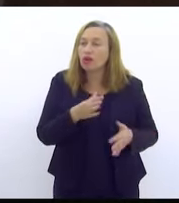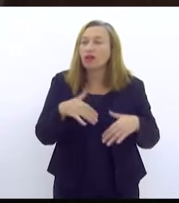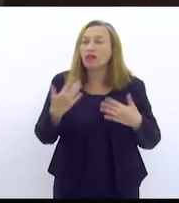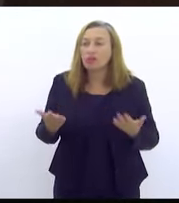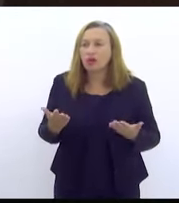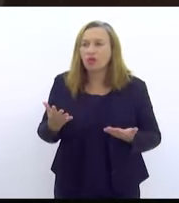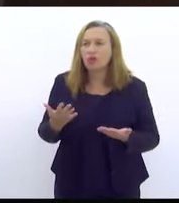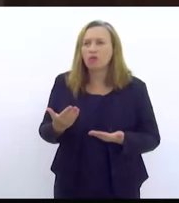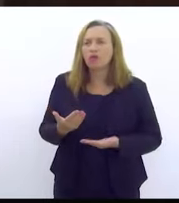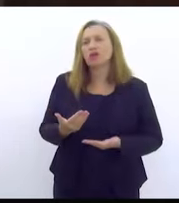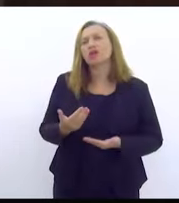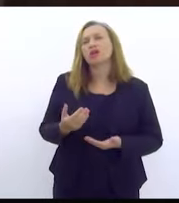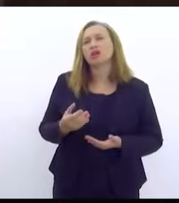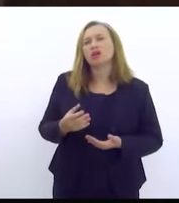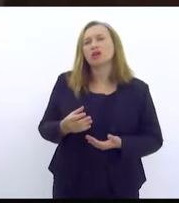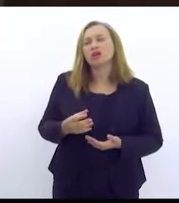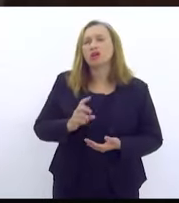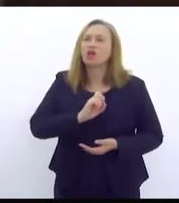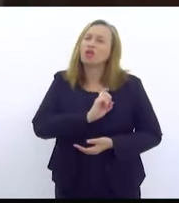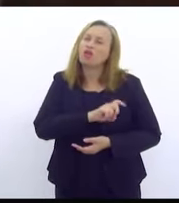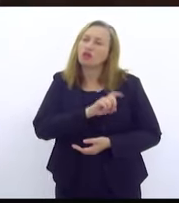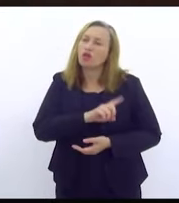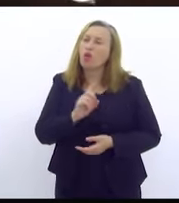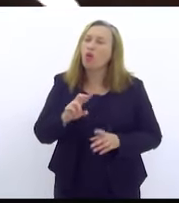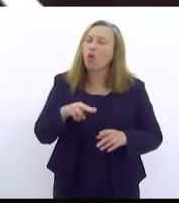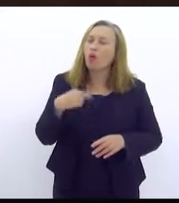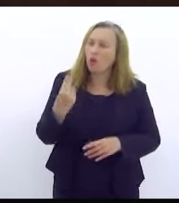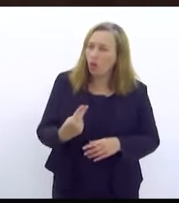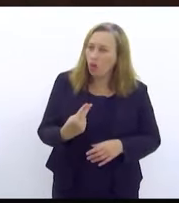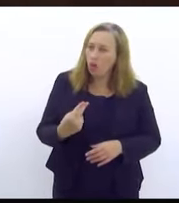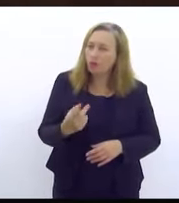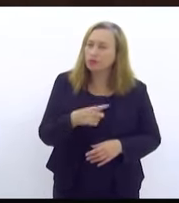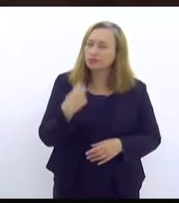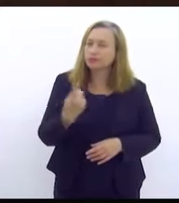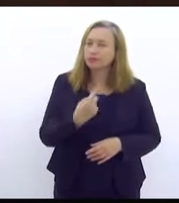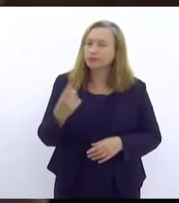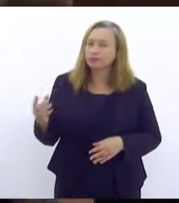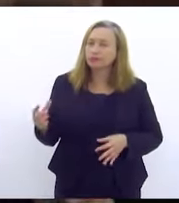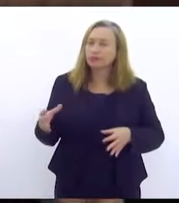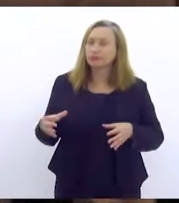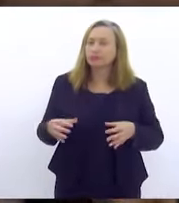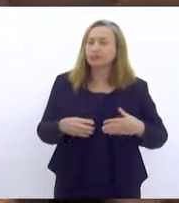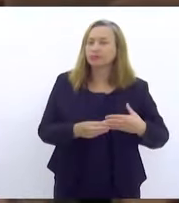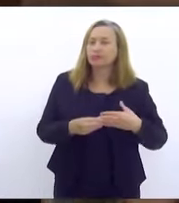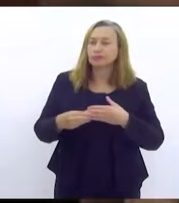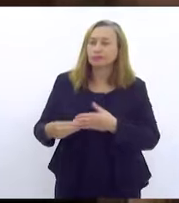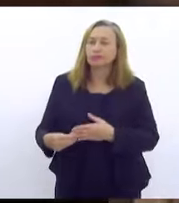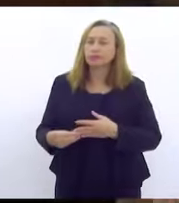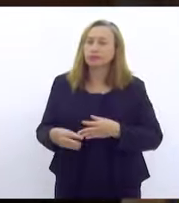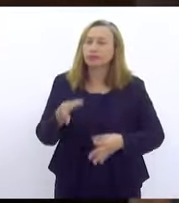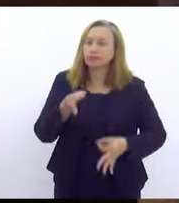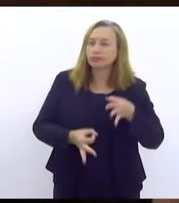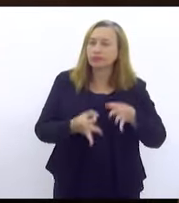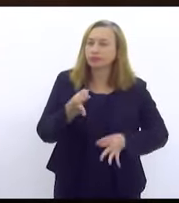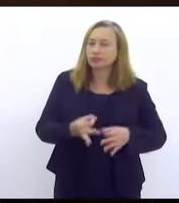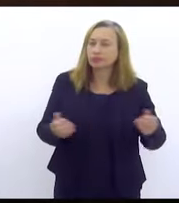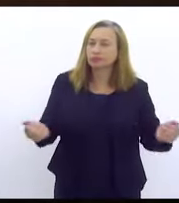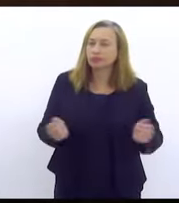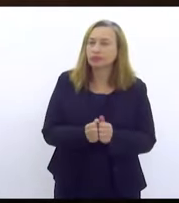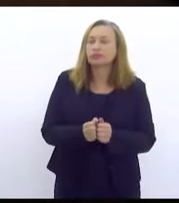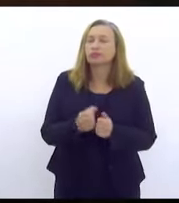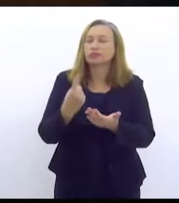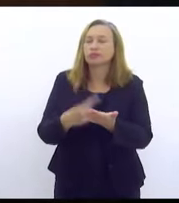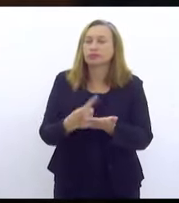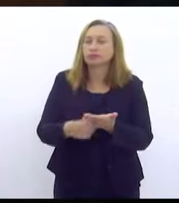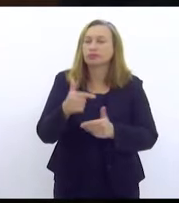Quer dizer, uma verdadeira covardia. Ou a gente traz o judiciário para dentro do jogo e que a gente trabalhe para fazer um